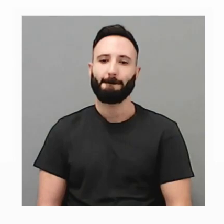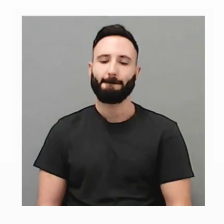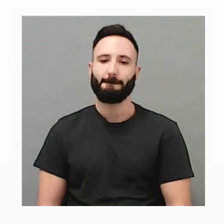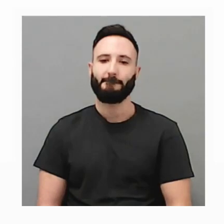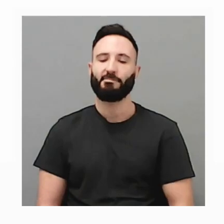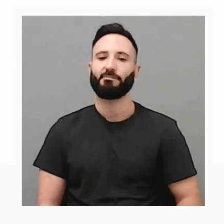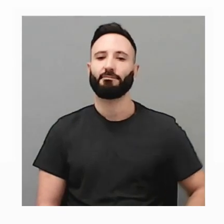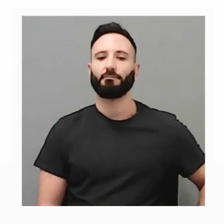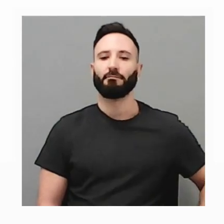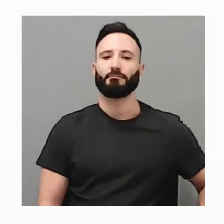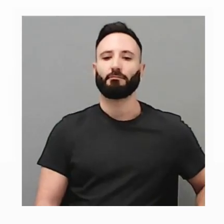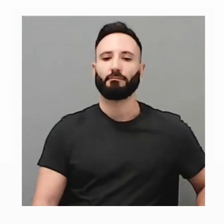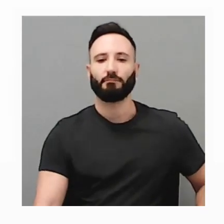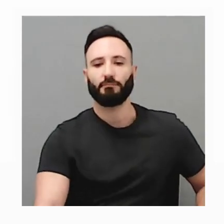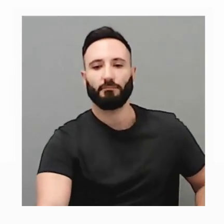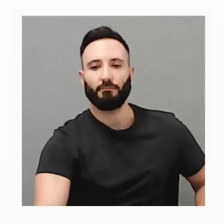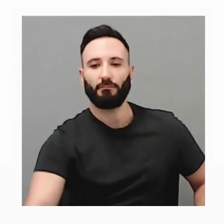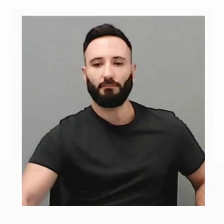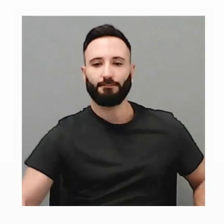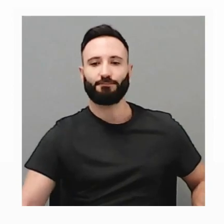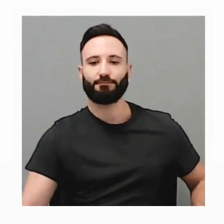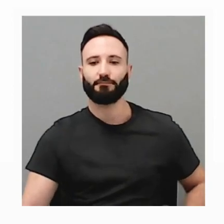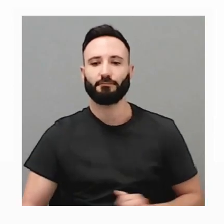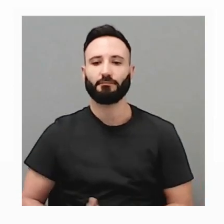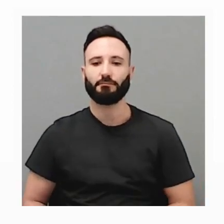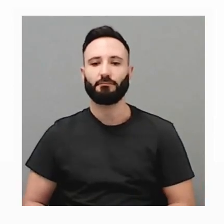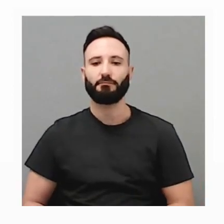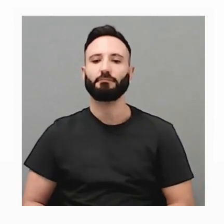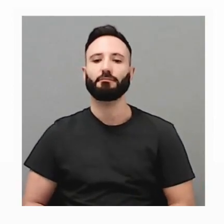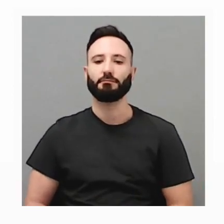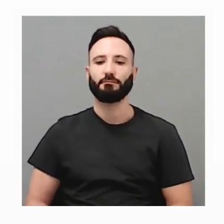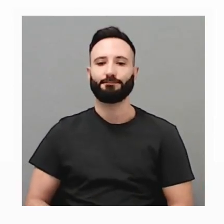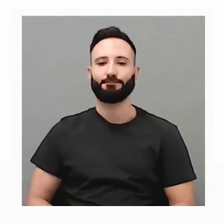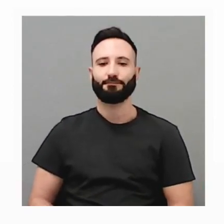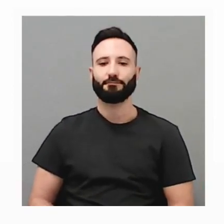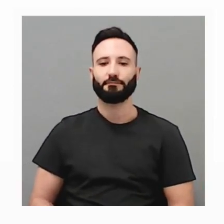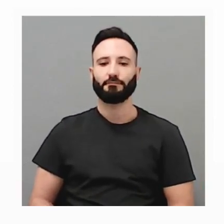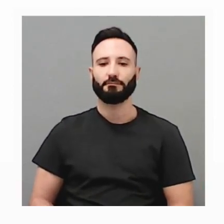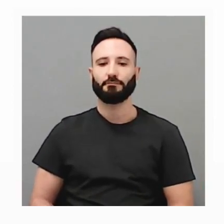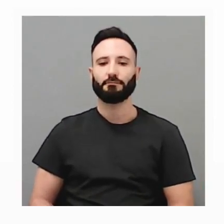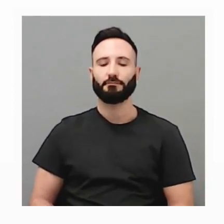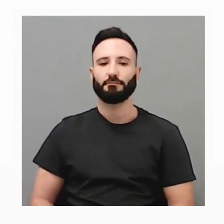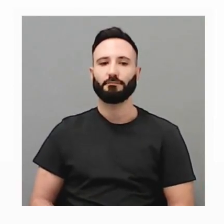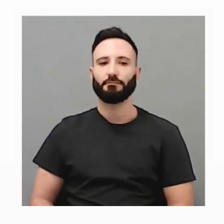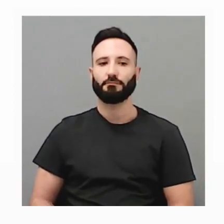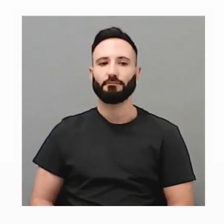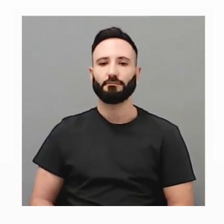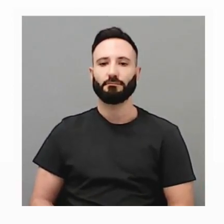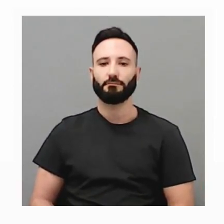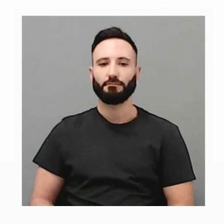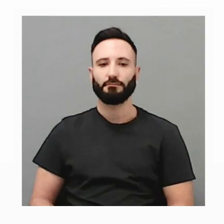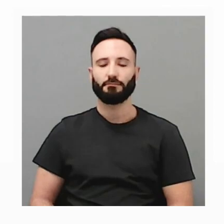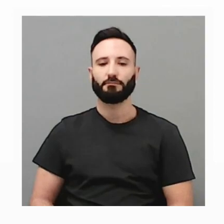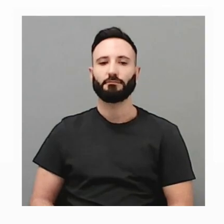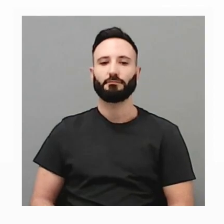conseguíssemos identificar estes doentes e é então nesse tipo de amostras que nós nos estamos a focar. Para além disso, é extremamente importante que este equipamento seja de